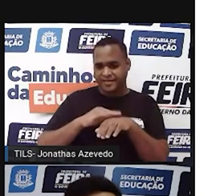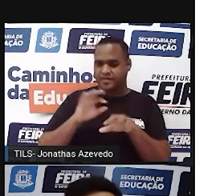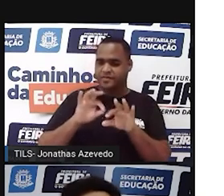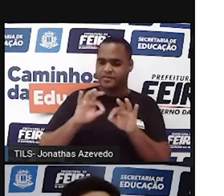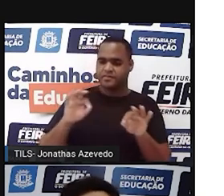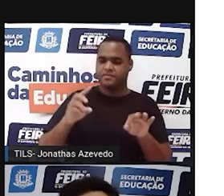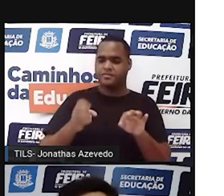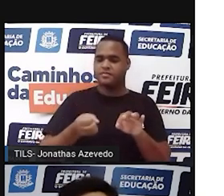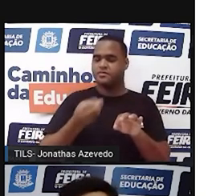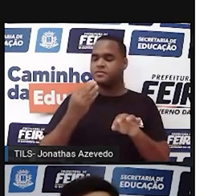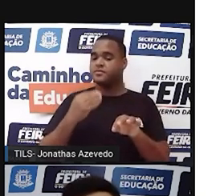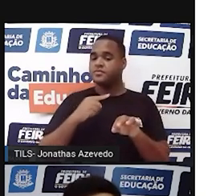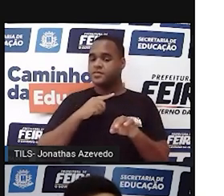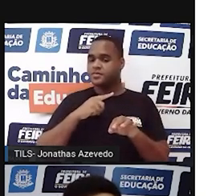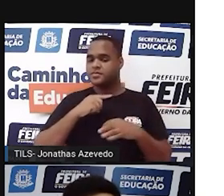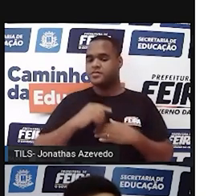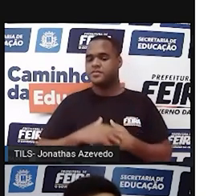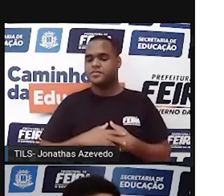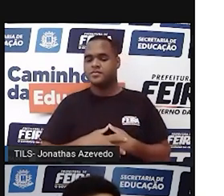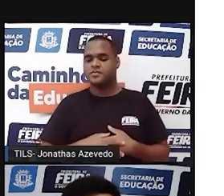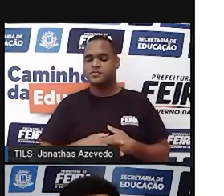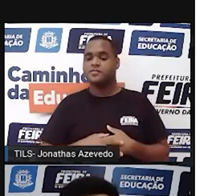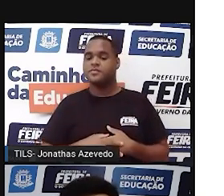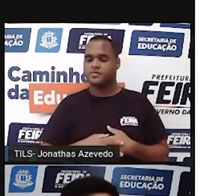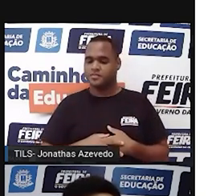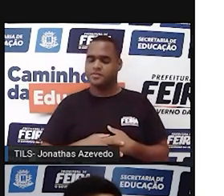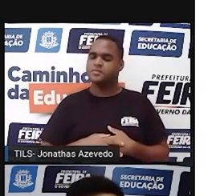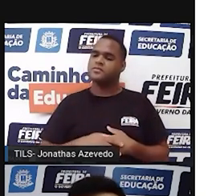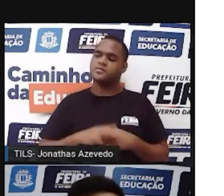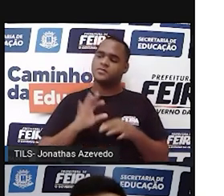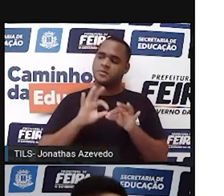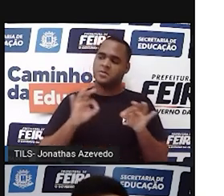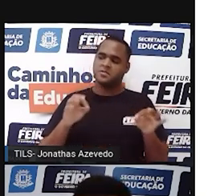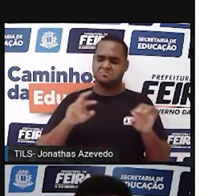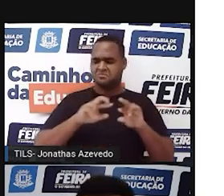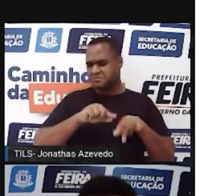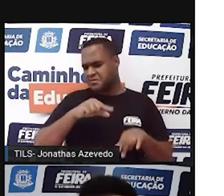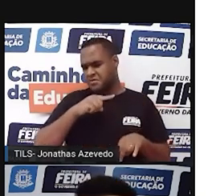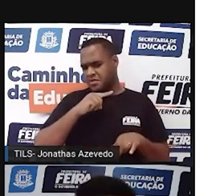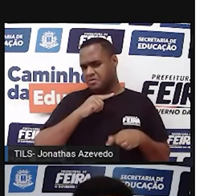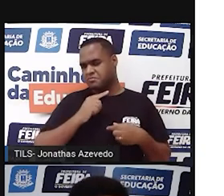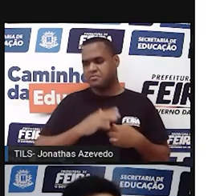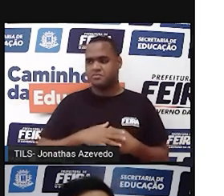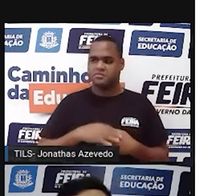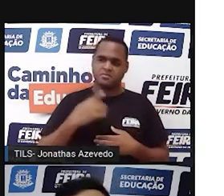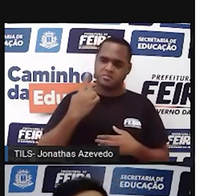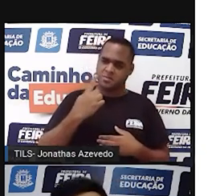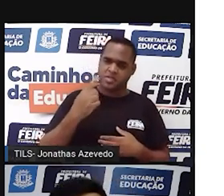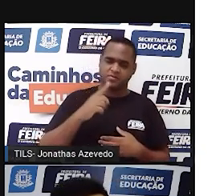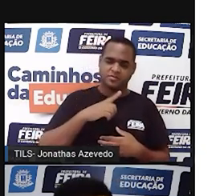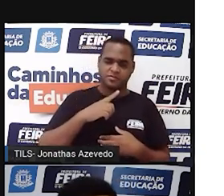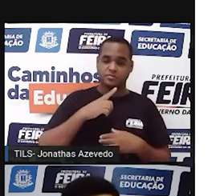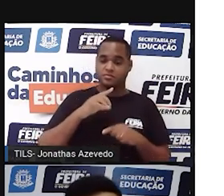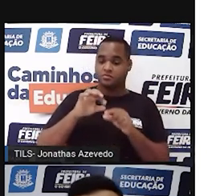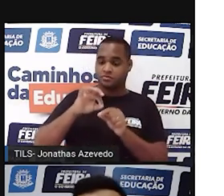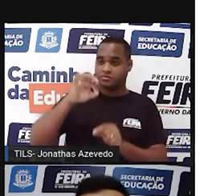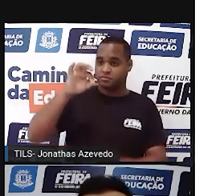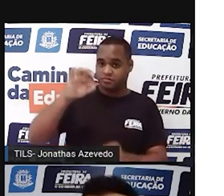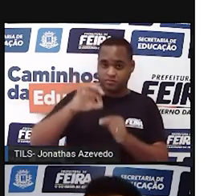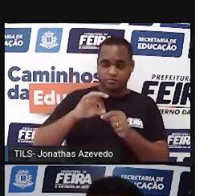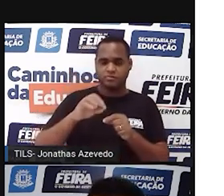E aí a gente tem um sistema de medidas com vários tipos de medida. Comprimento,